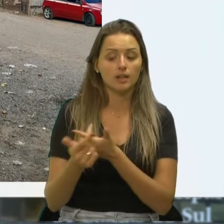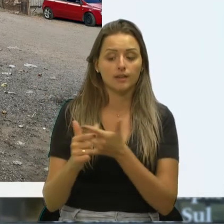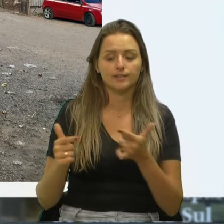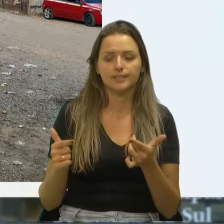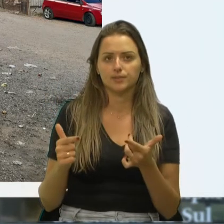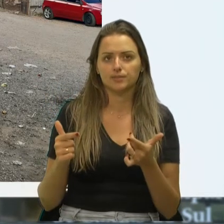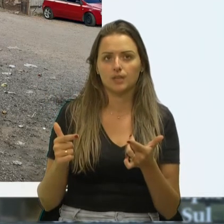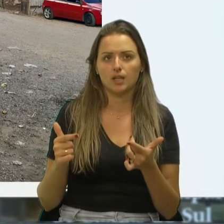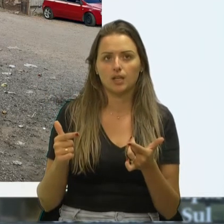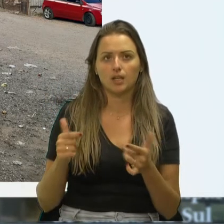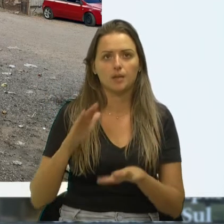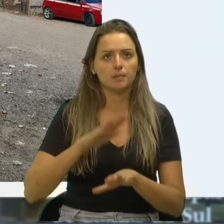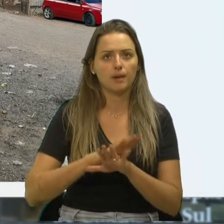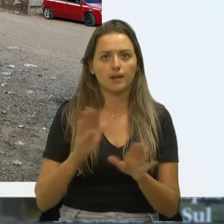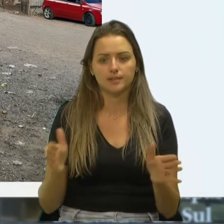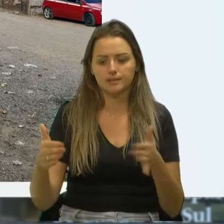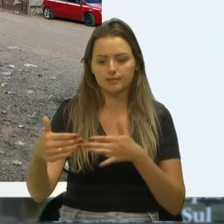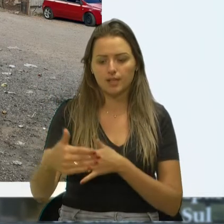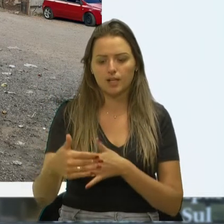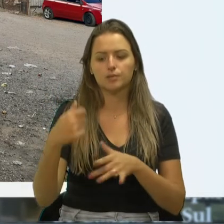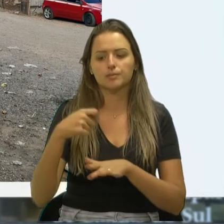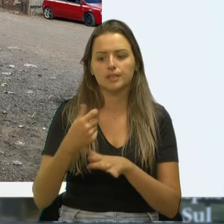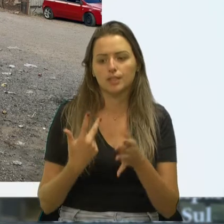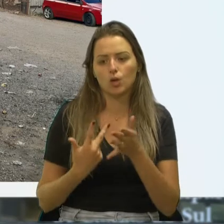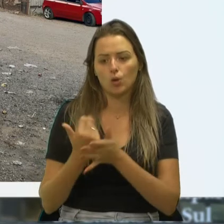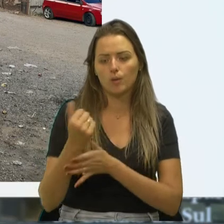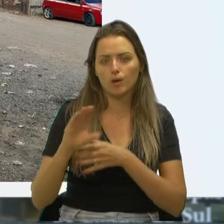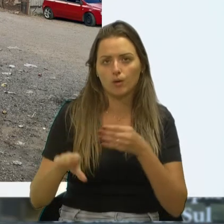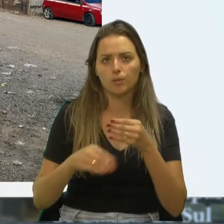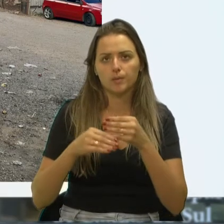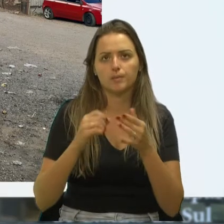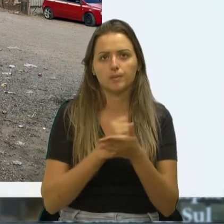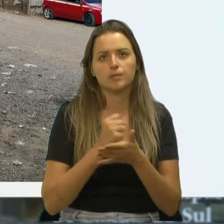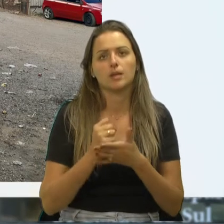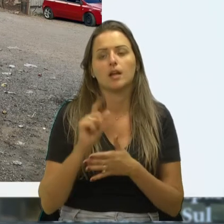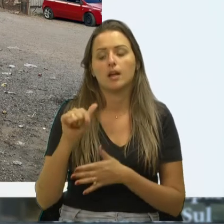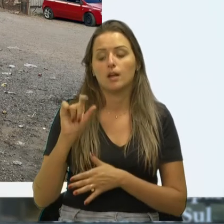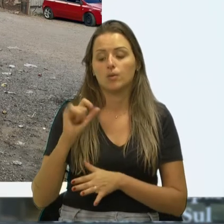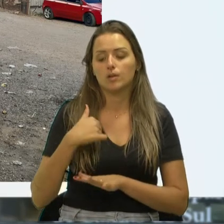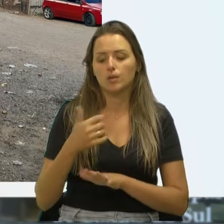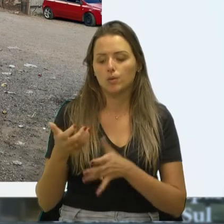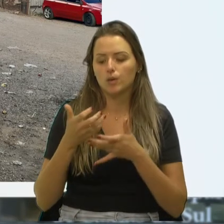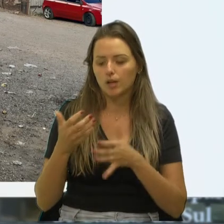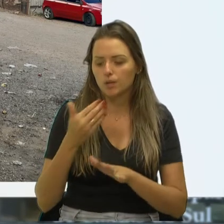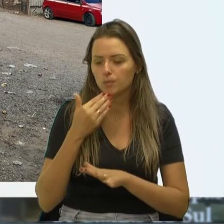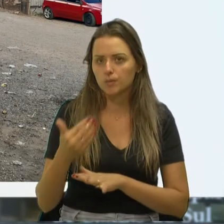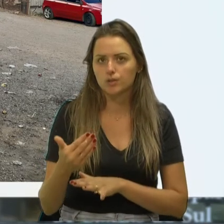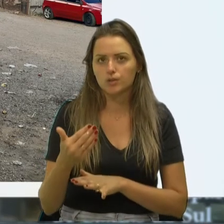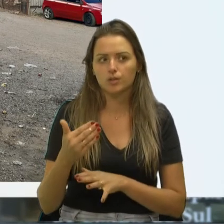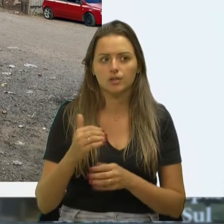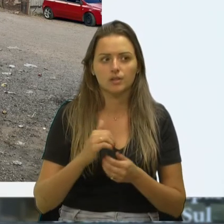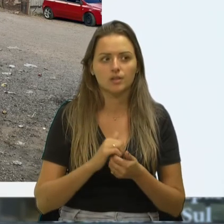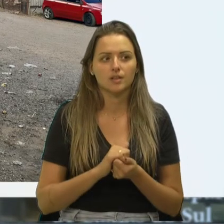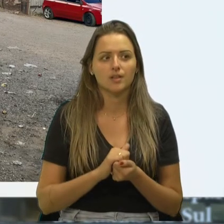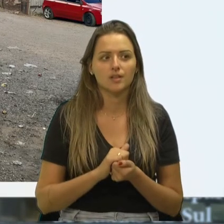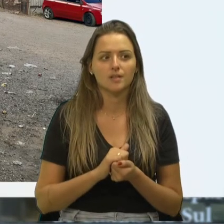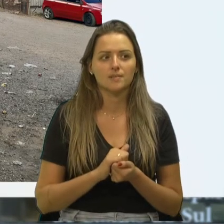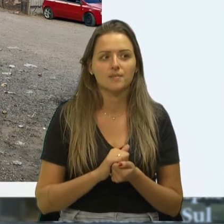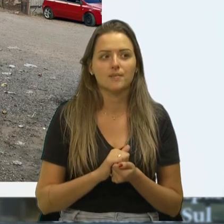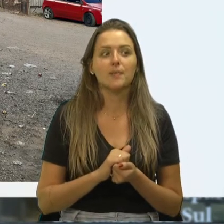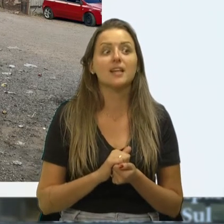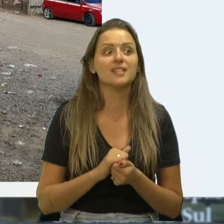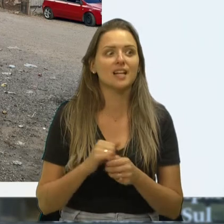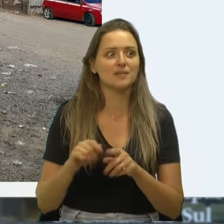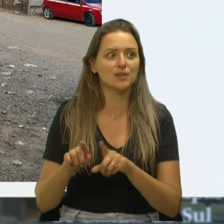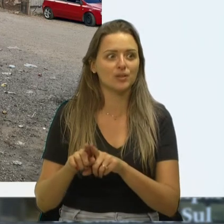não temos aí mais caixa, precisamos do aditivo. Pois é isso que eu queria solicitar para ti, para que tu consiga conversar